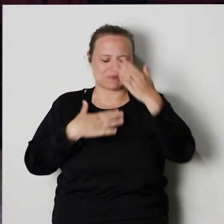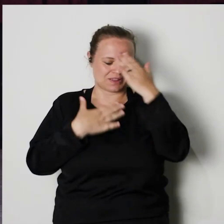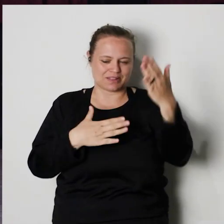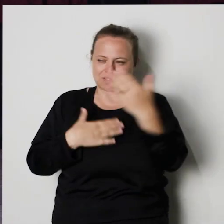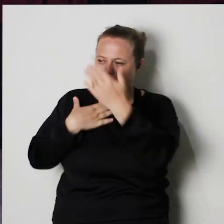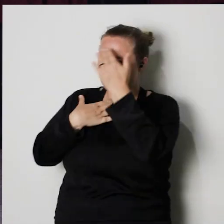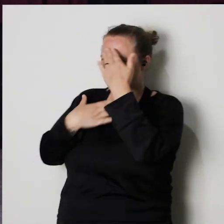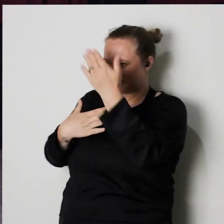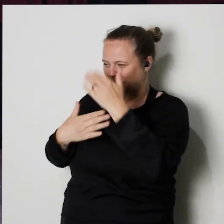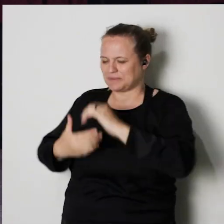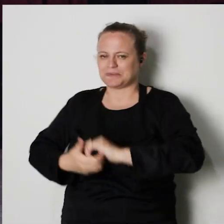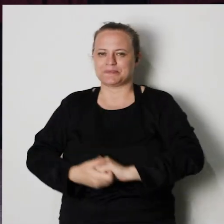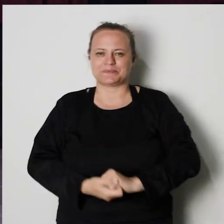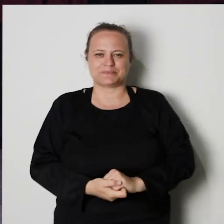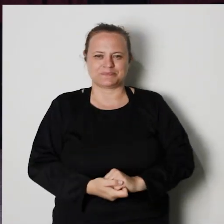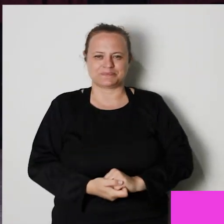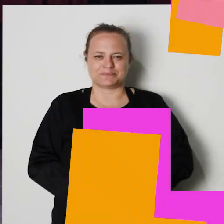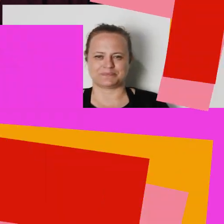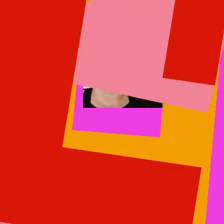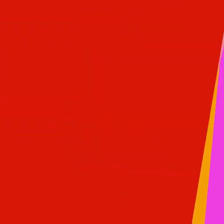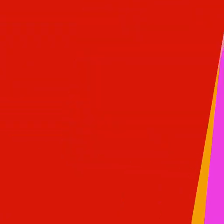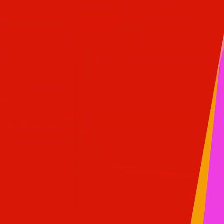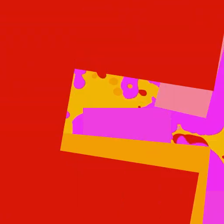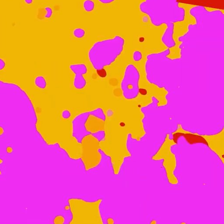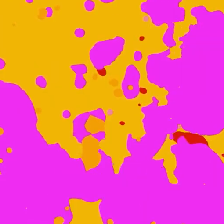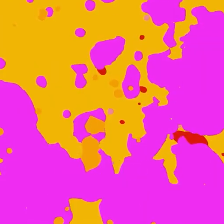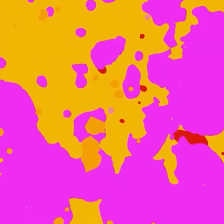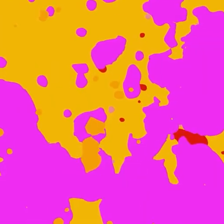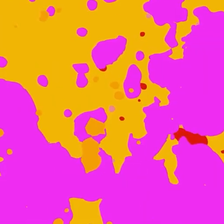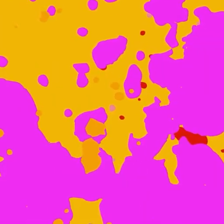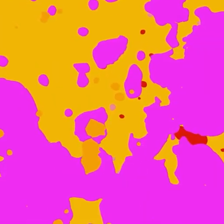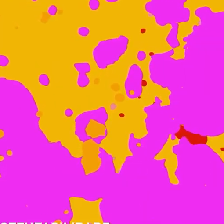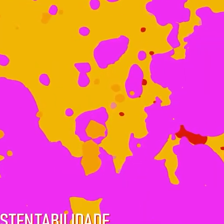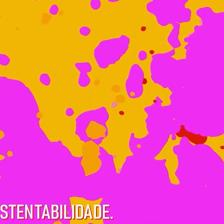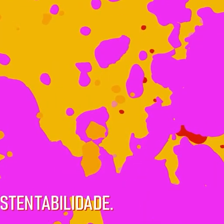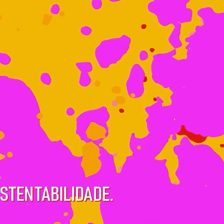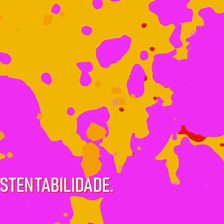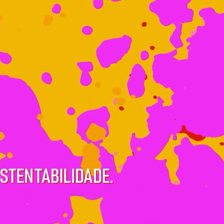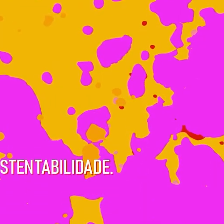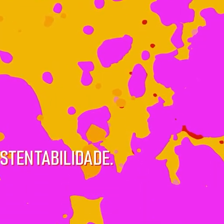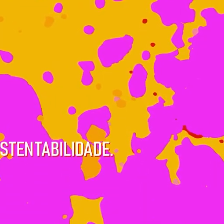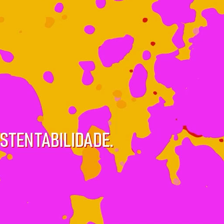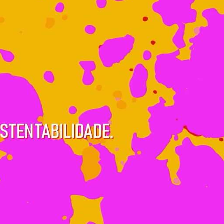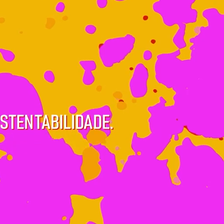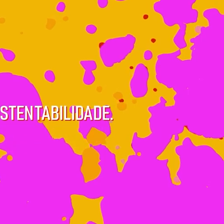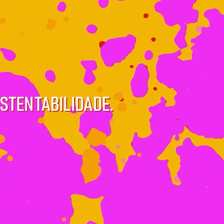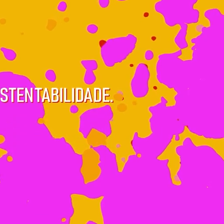próximos projetos. Né? Tá certo? Obrigada. Obrigada. Yeah.